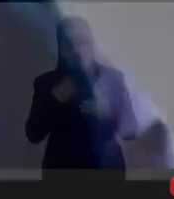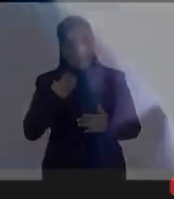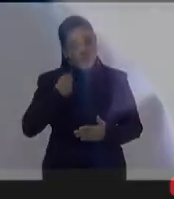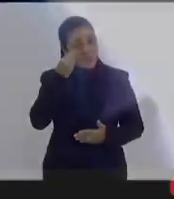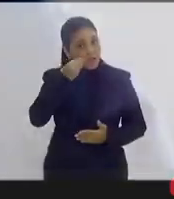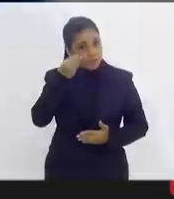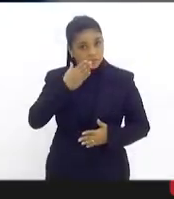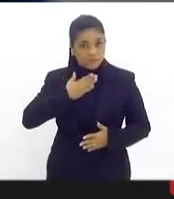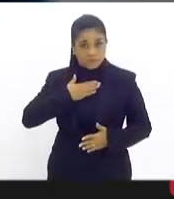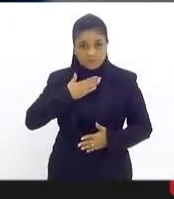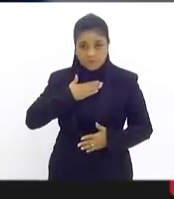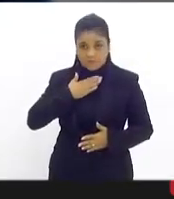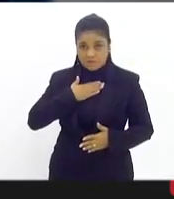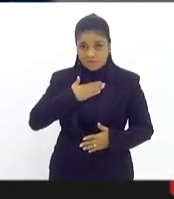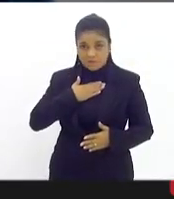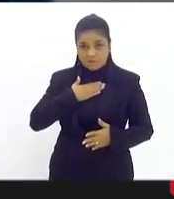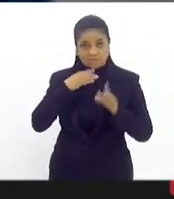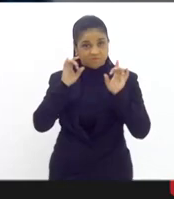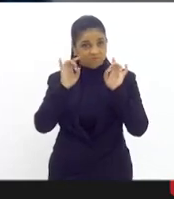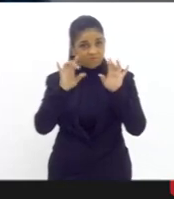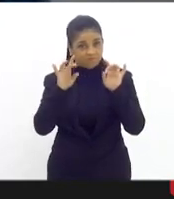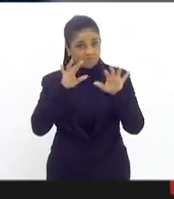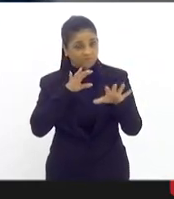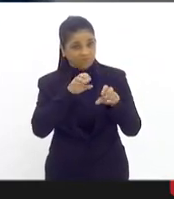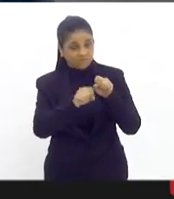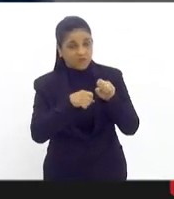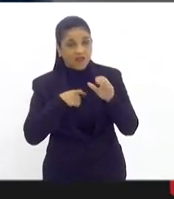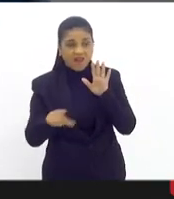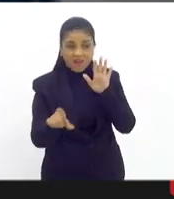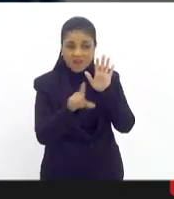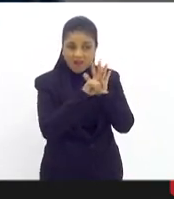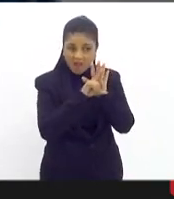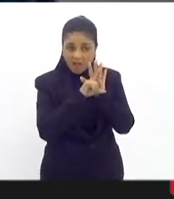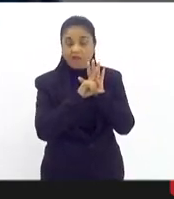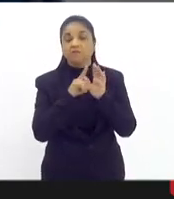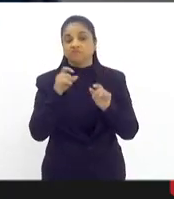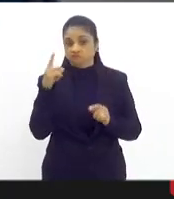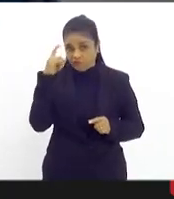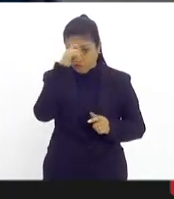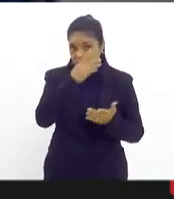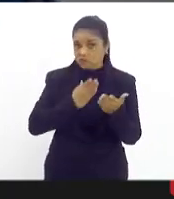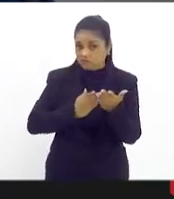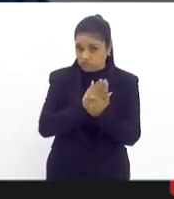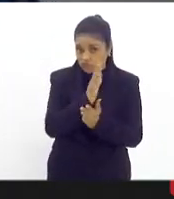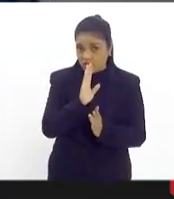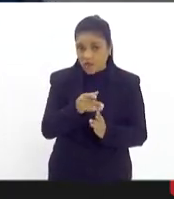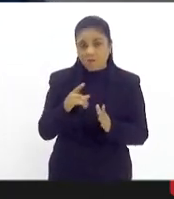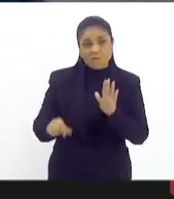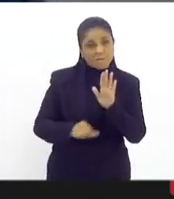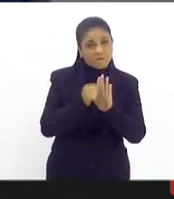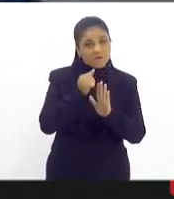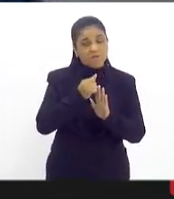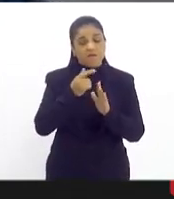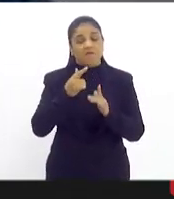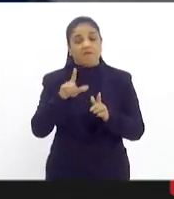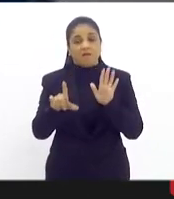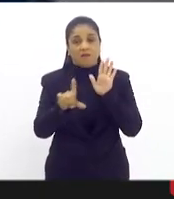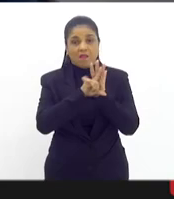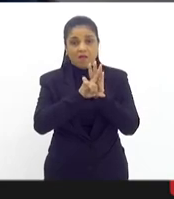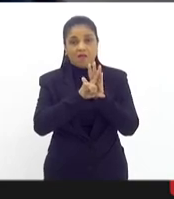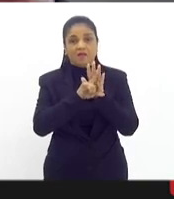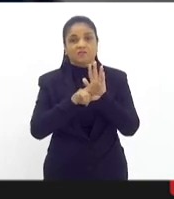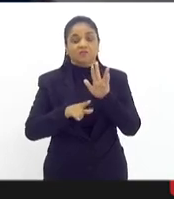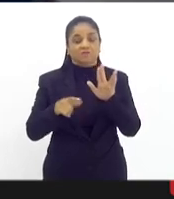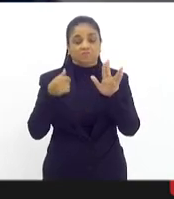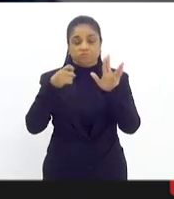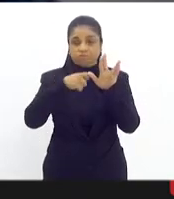especialidade. Nós aprovamos leis pioneiras aqui no Brasil, difíceis. A primeira lei do Brasil de cannabis medicinal,